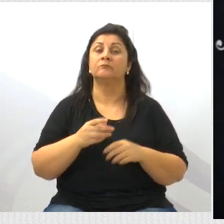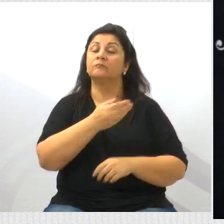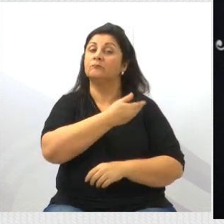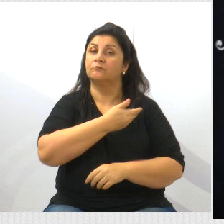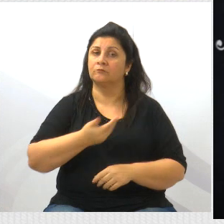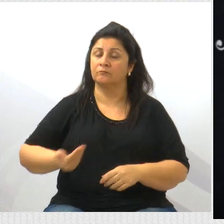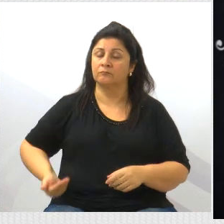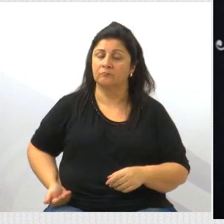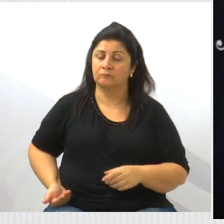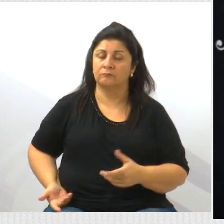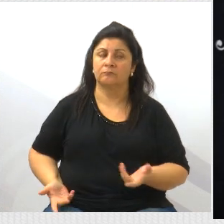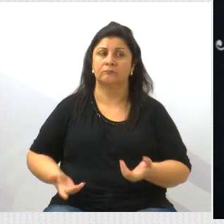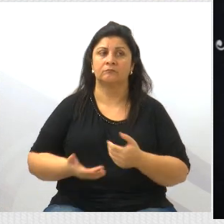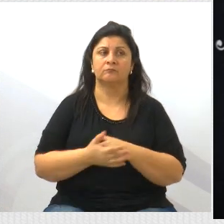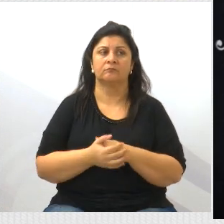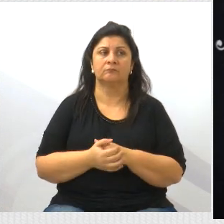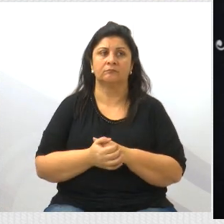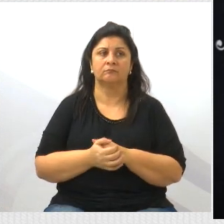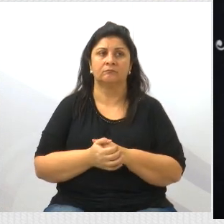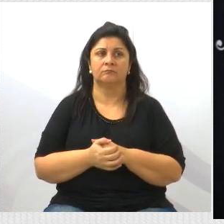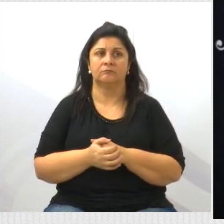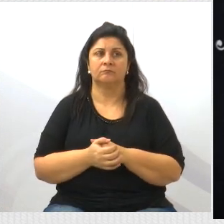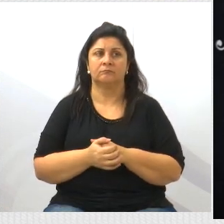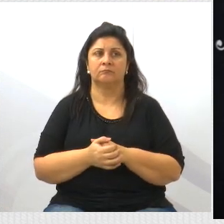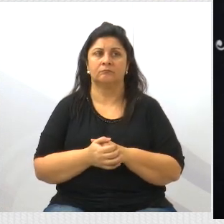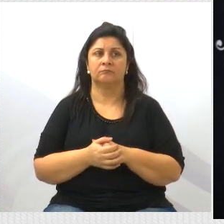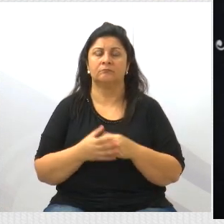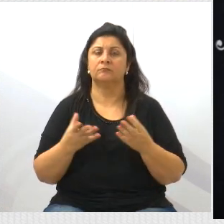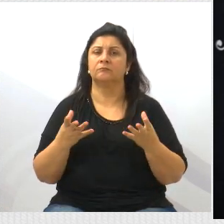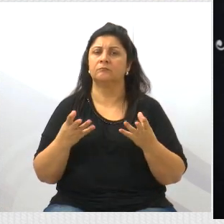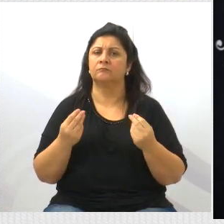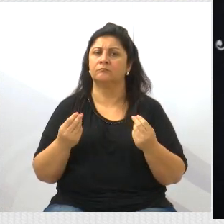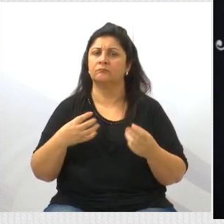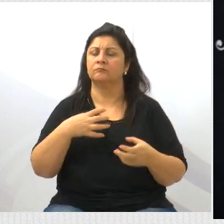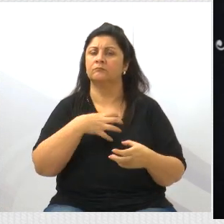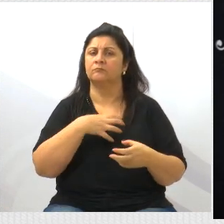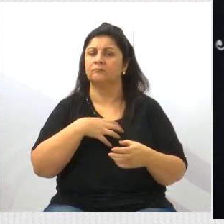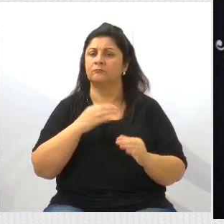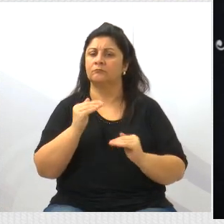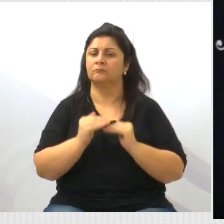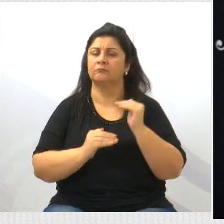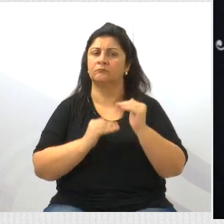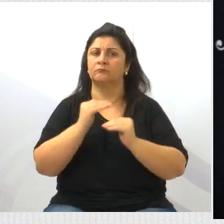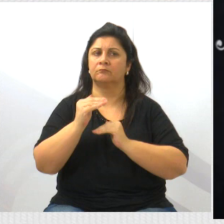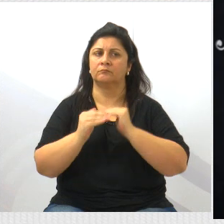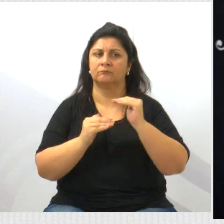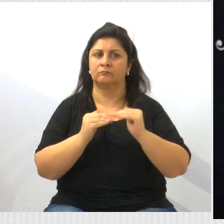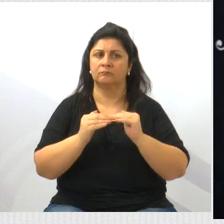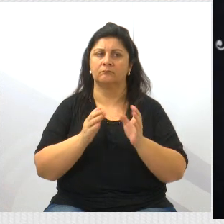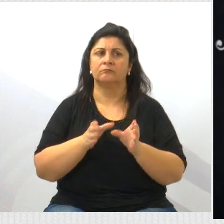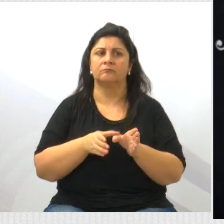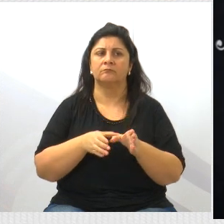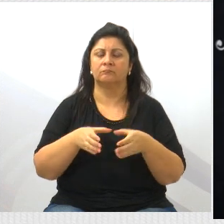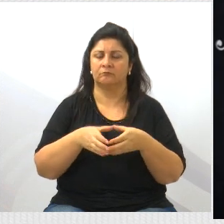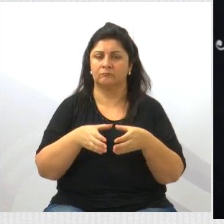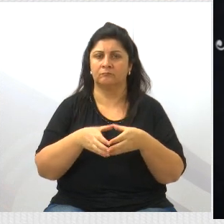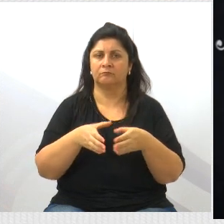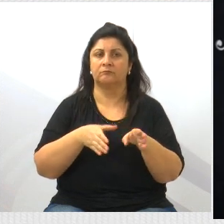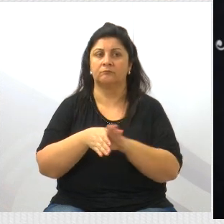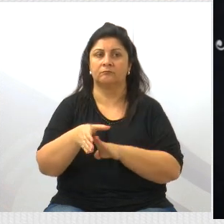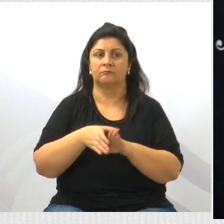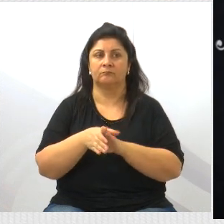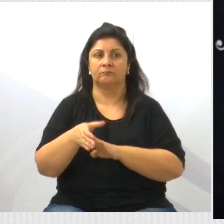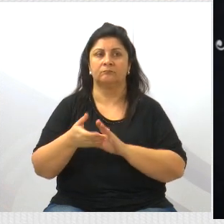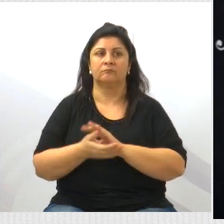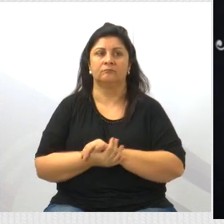Existe aí várias maneiras de se construir esse conselho, né, e que vai ter um decreto, que